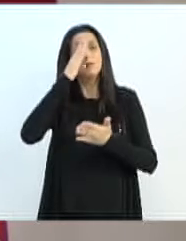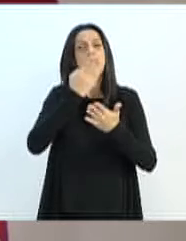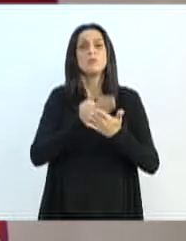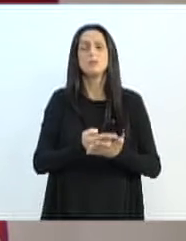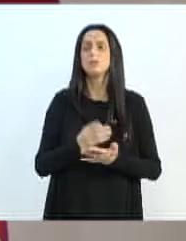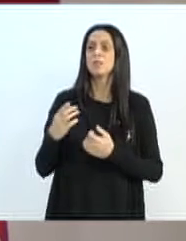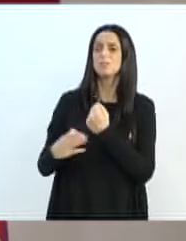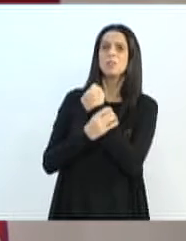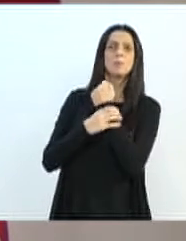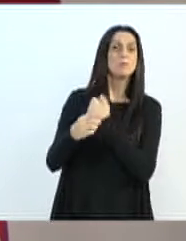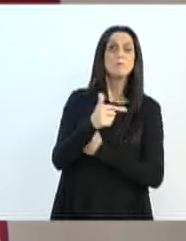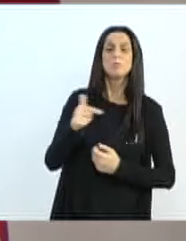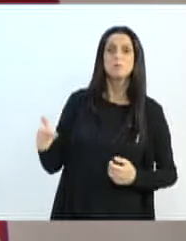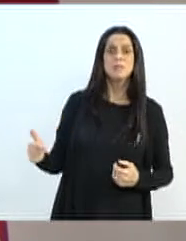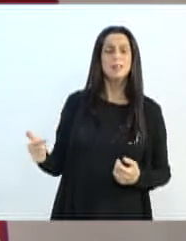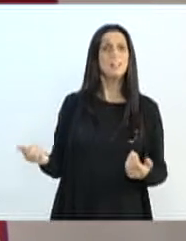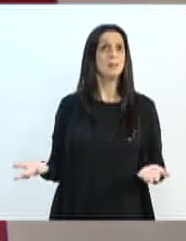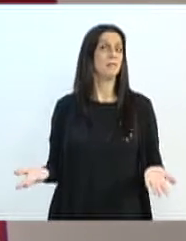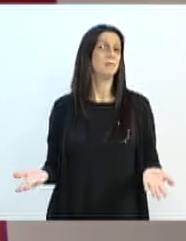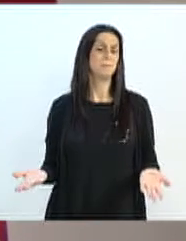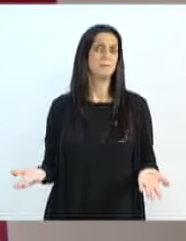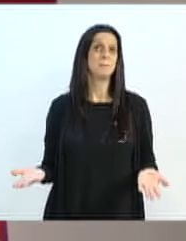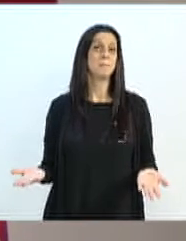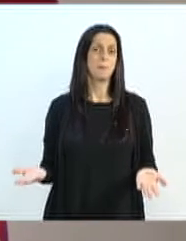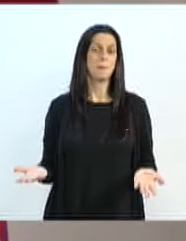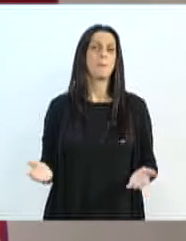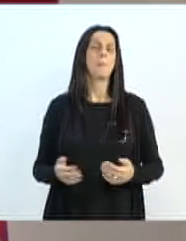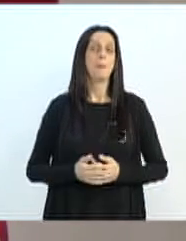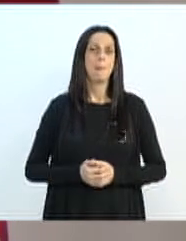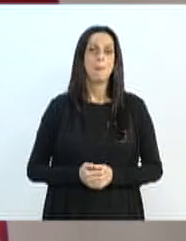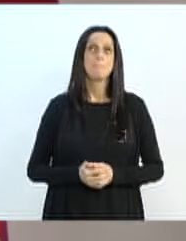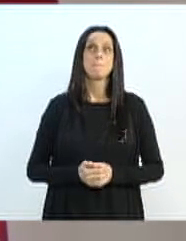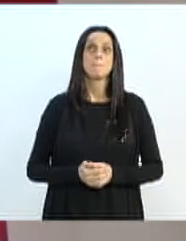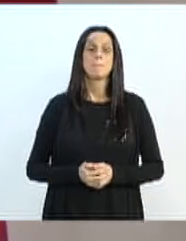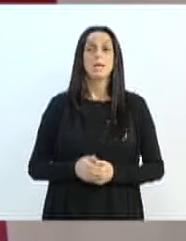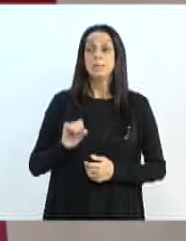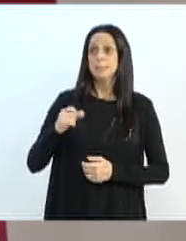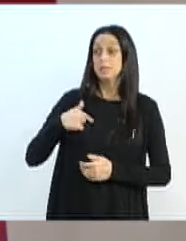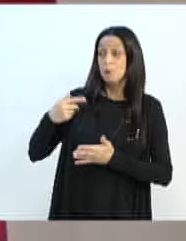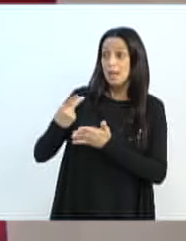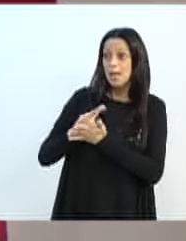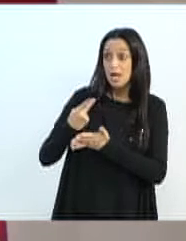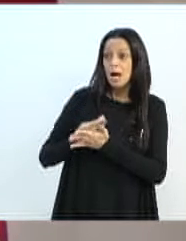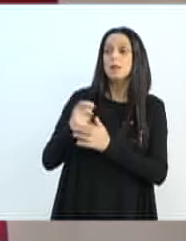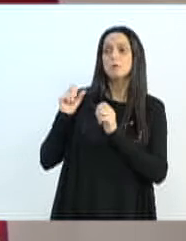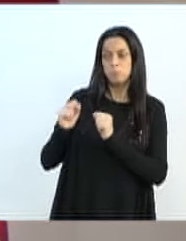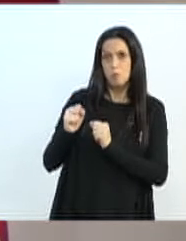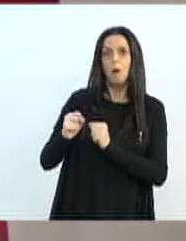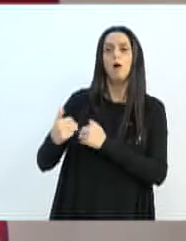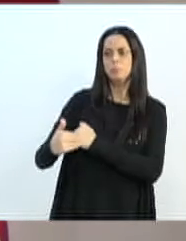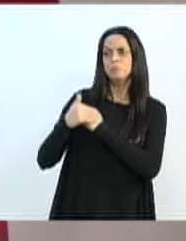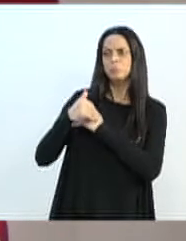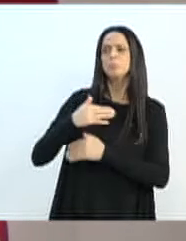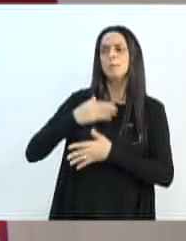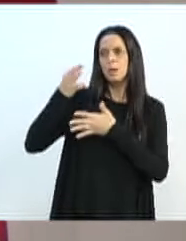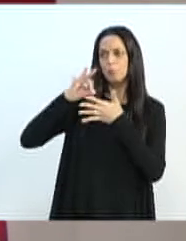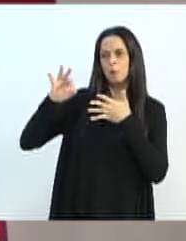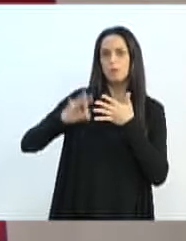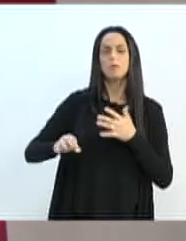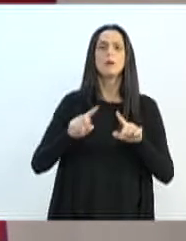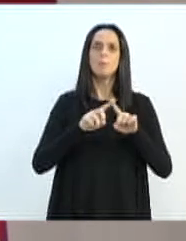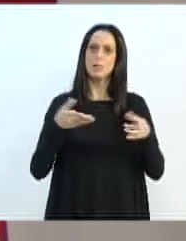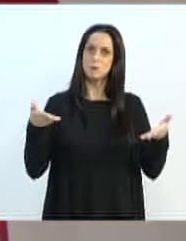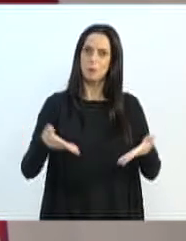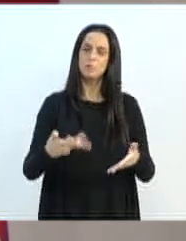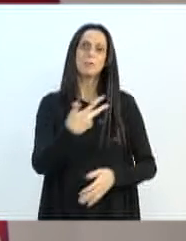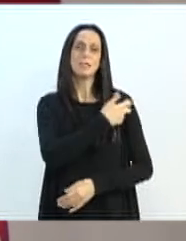segurança dessa vacina. E vale frisar ainda, senhores vereadores, me corrijam se eu estiver equivocado, mas as vacinas aprovadas hoje